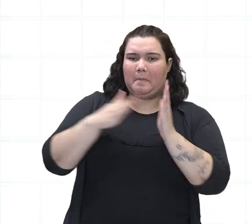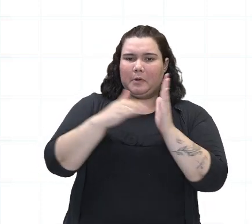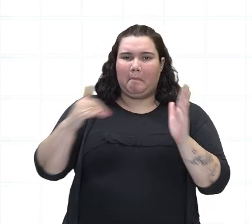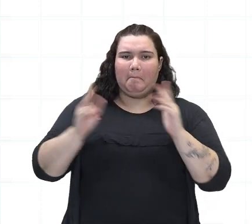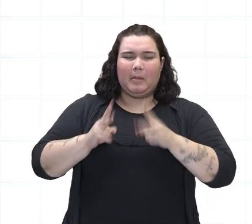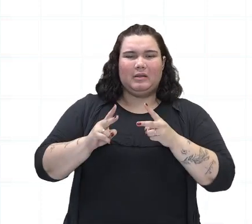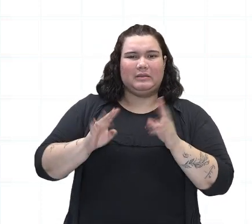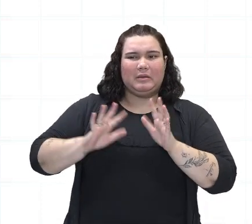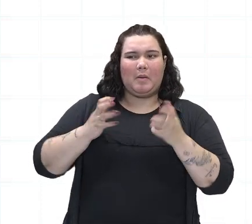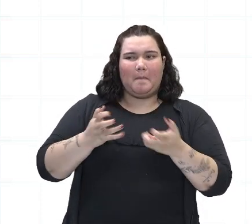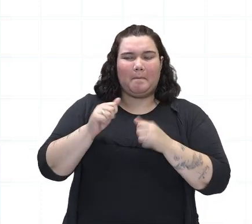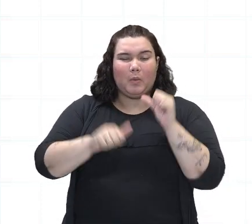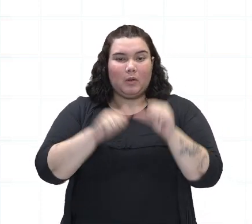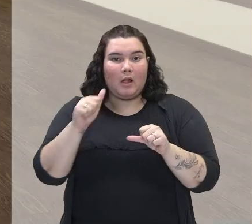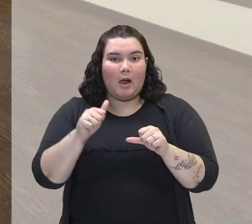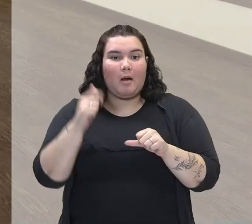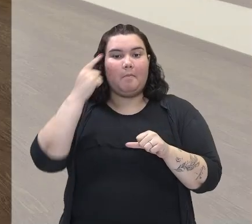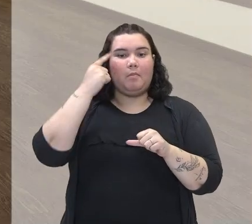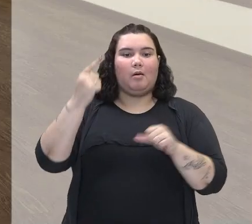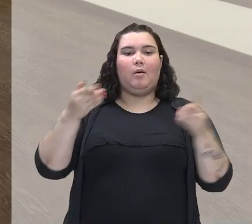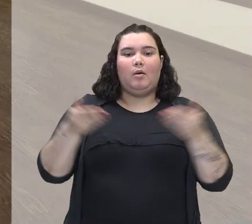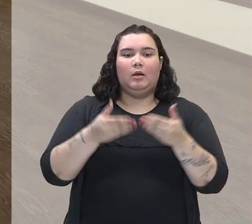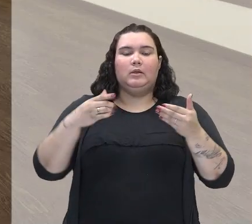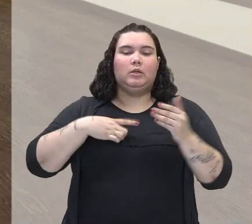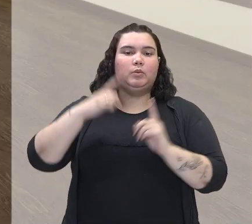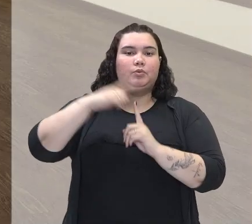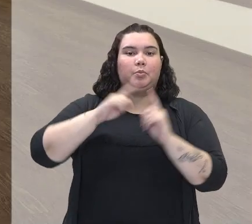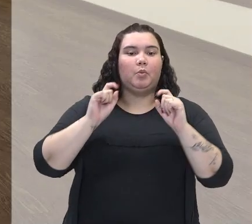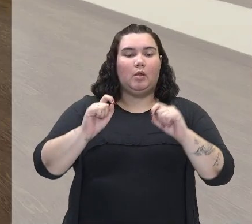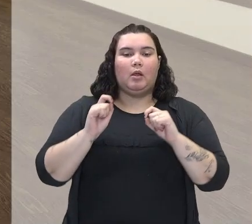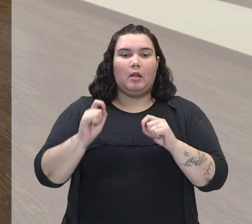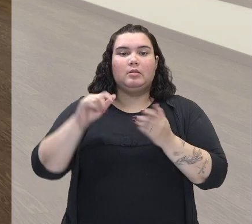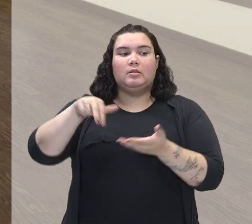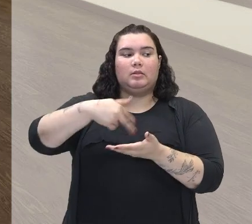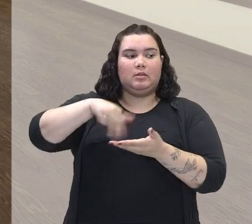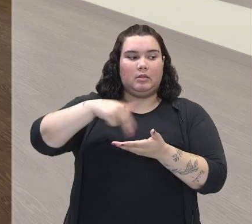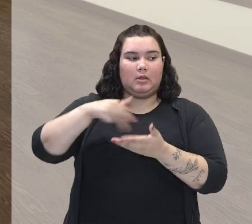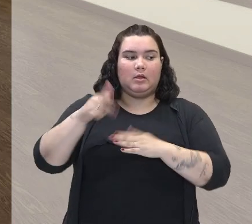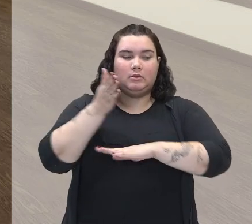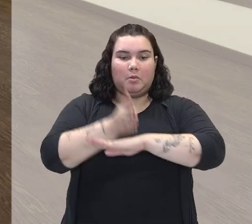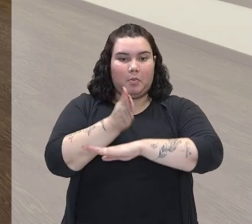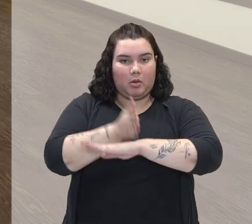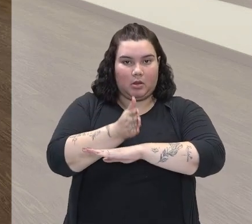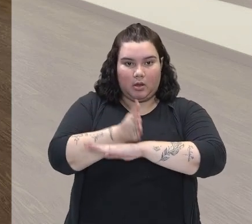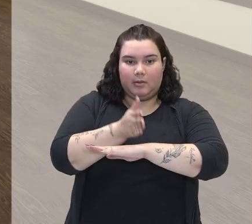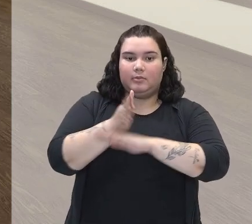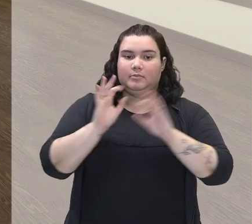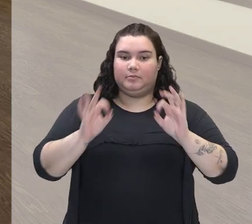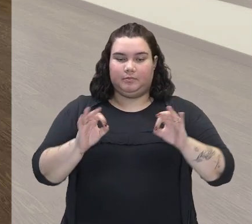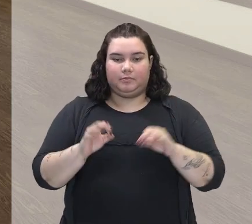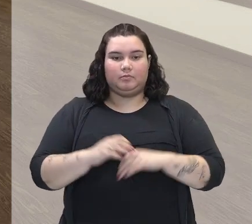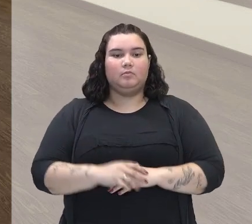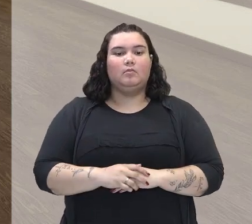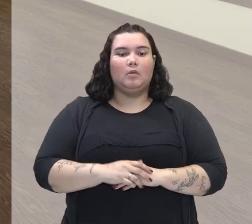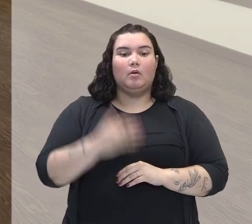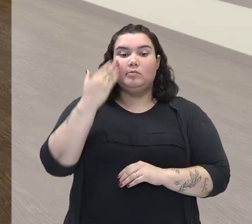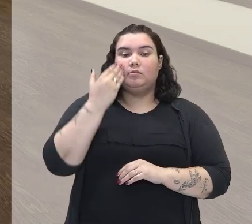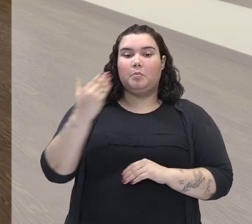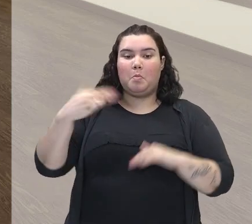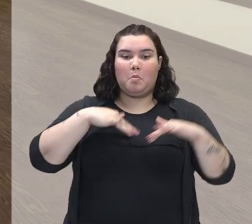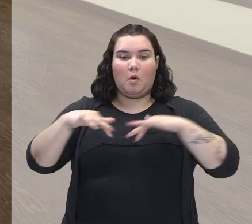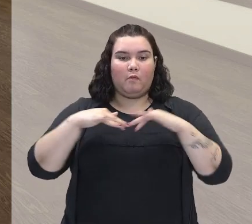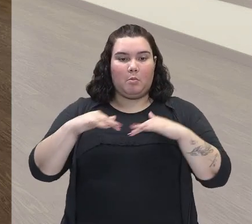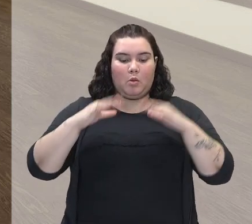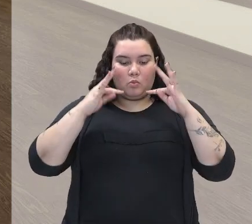clássico. E aí a gente chega na dança moderna. Vamos lembrar algumas das características da dança moderna. Mobilização de